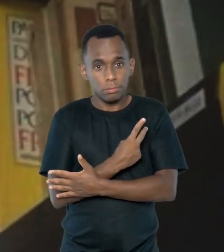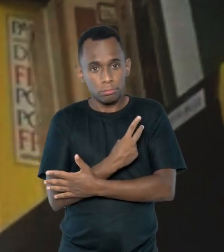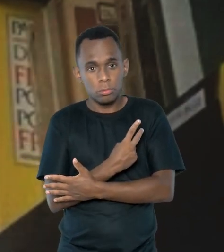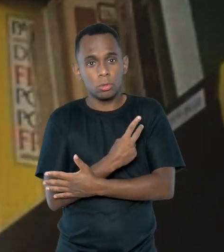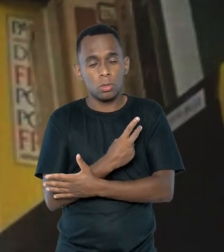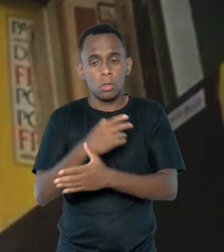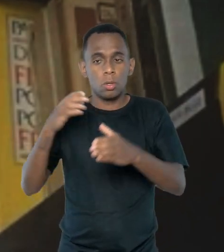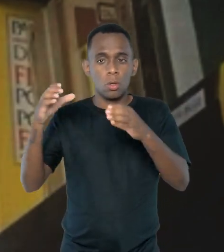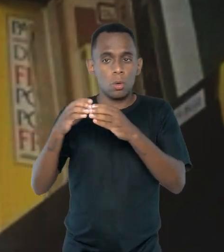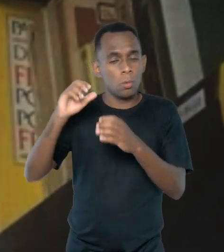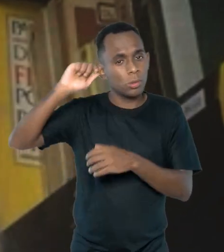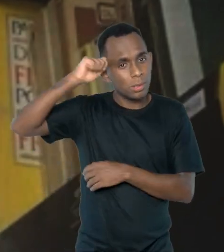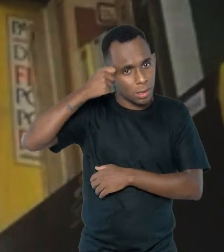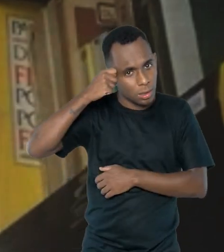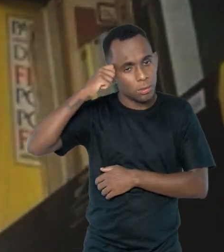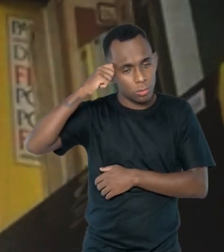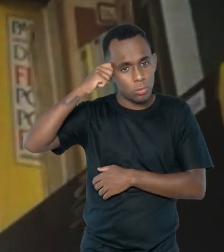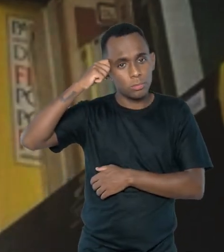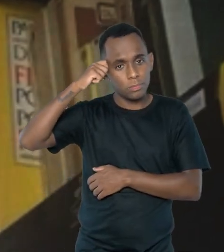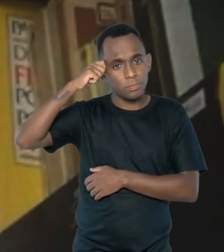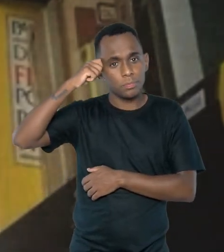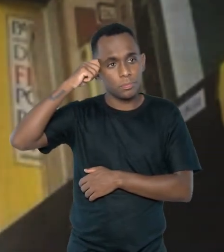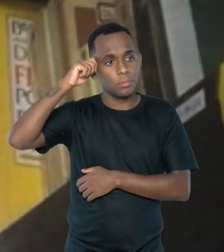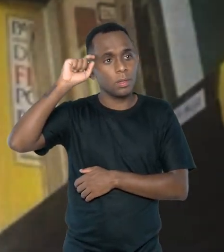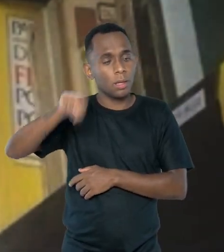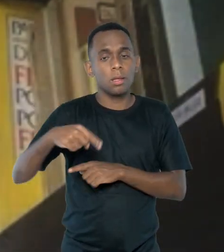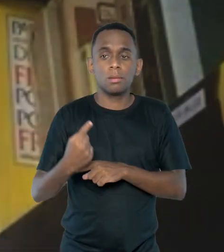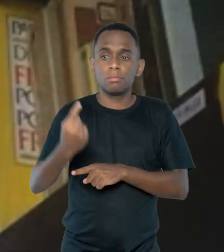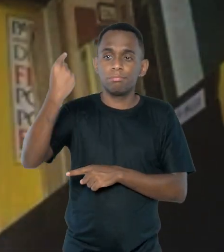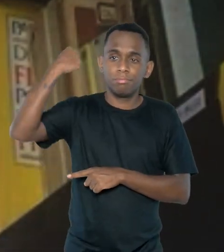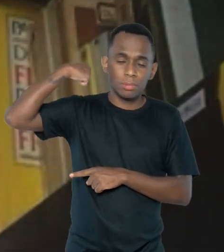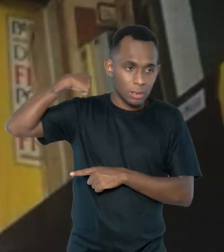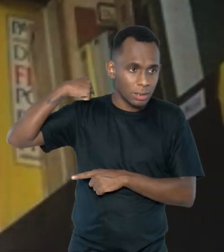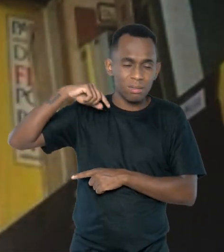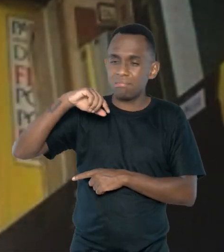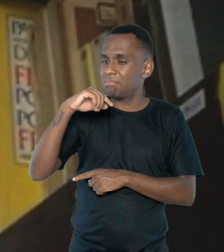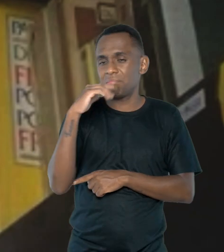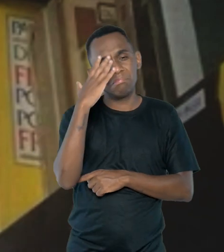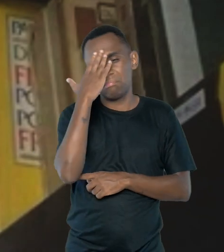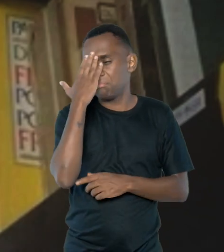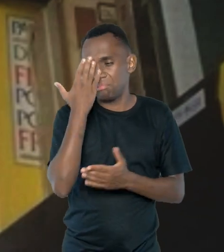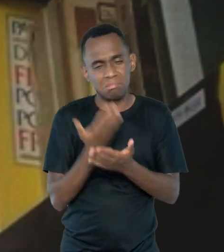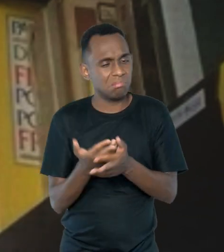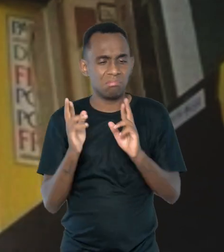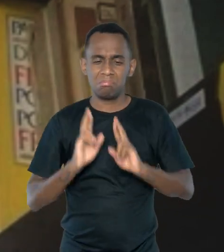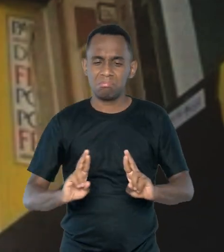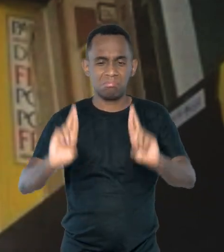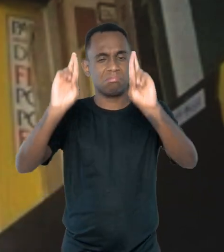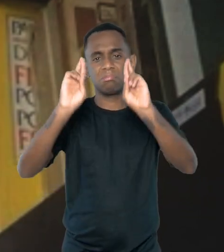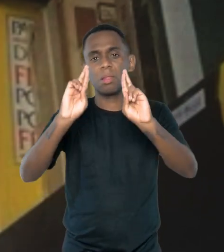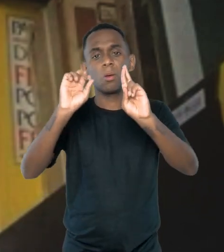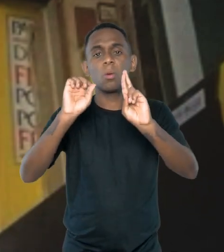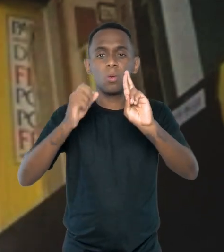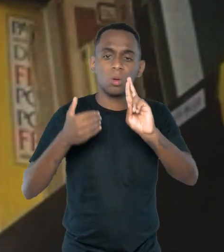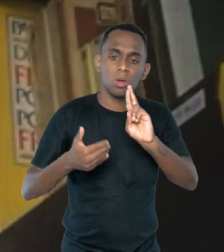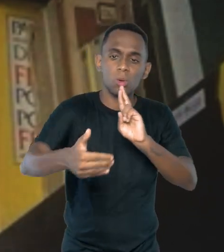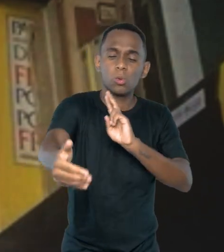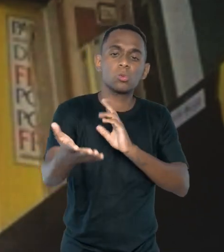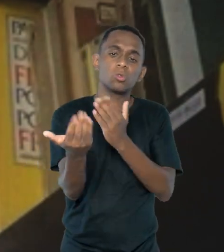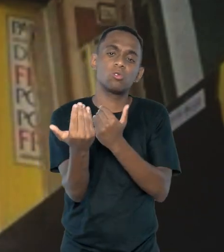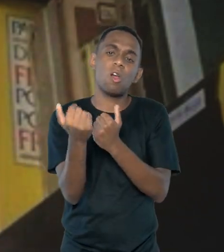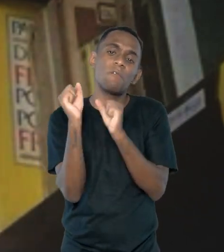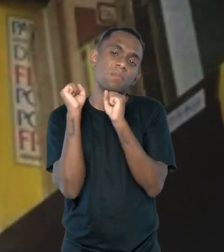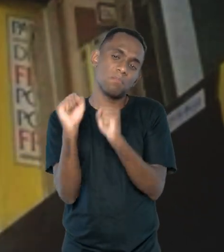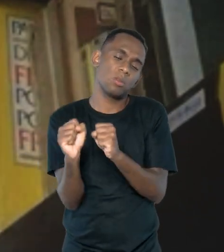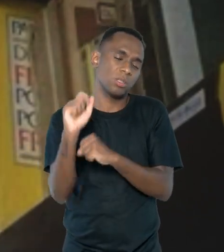que aconteceu aos negros americanos, foi a descrença em relação ao que